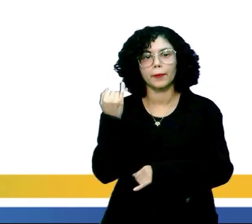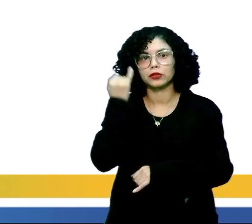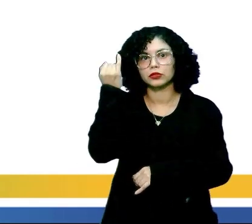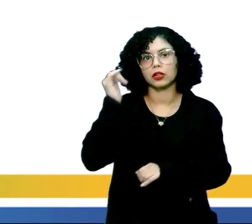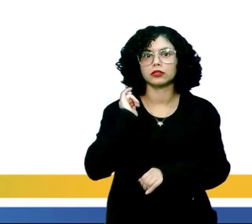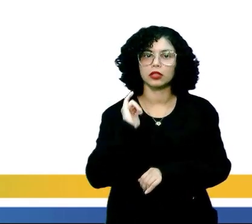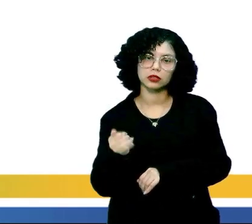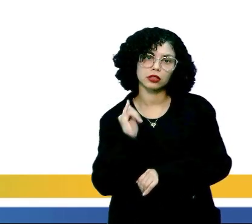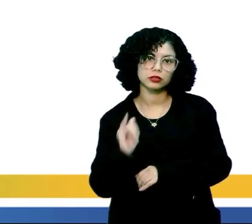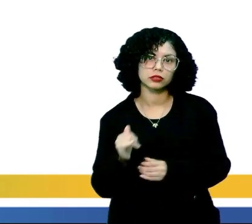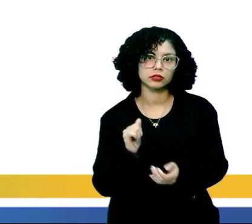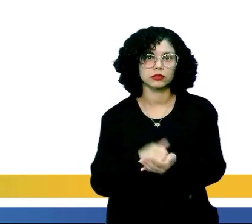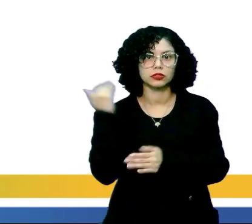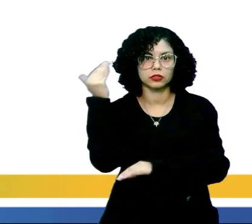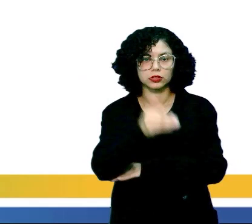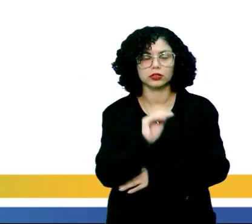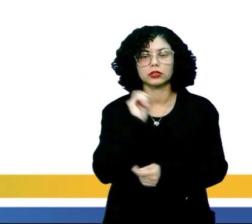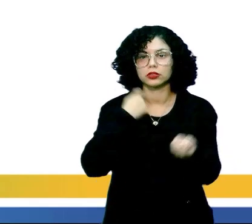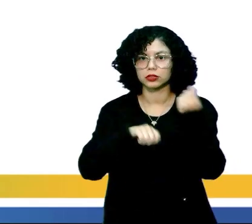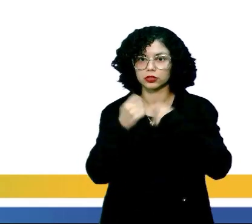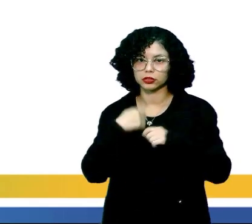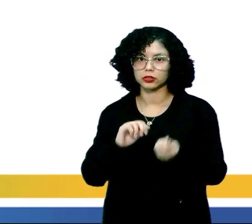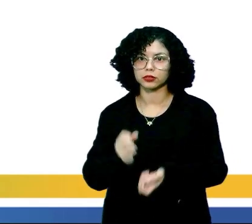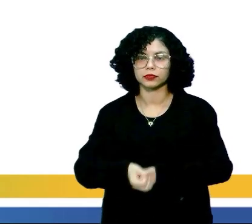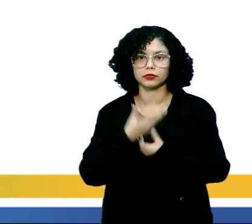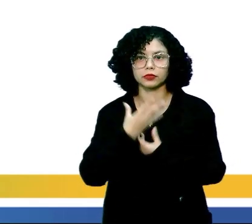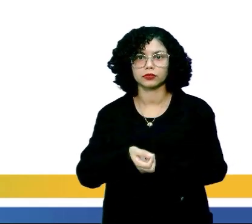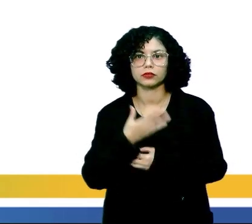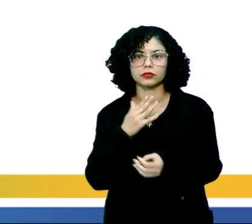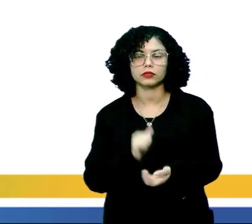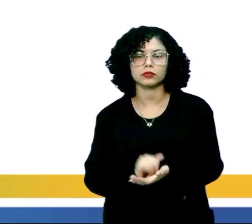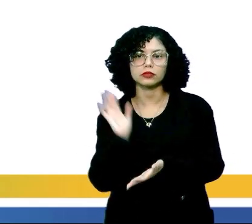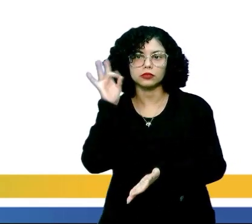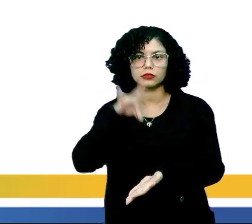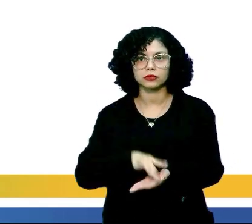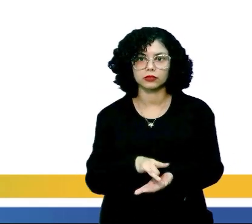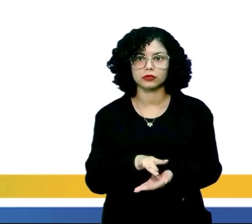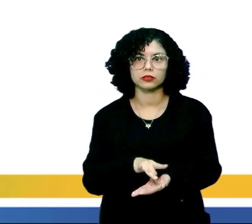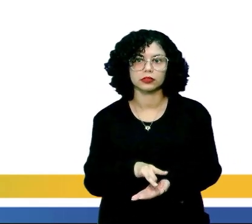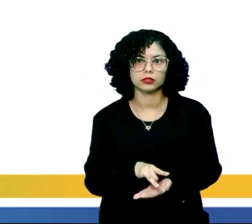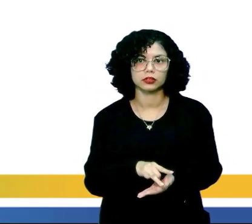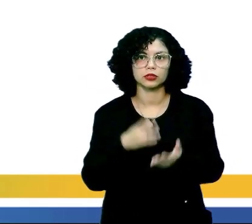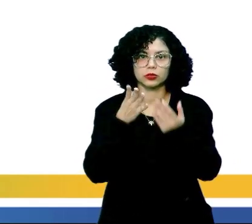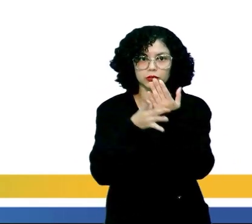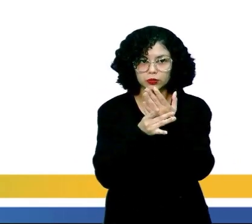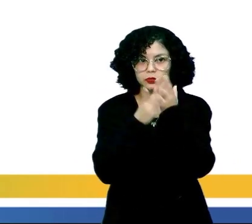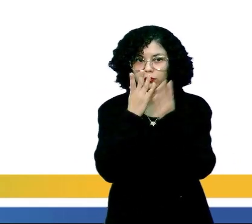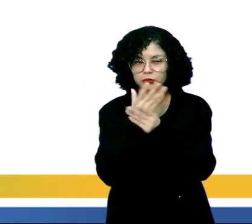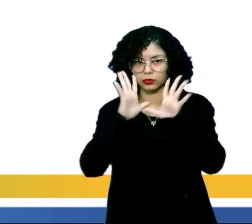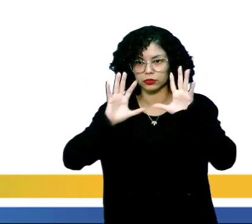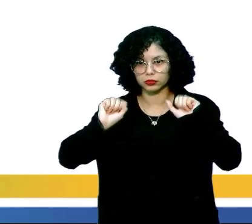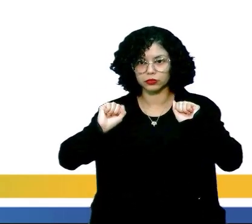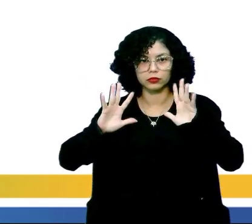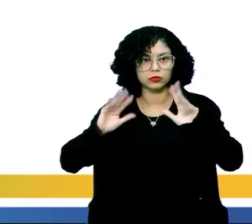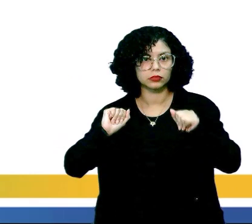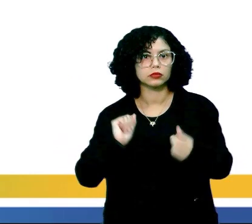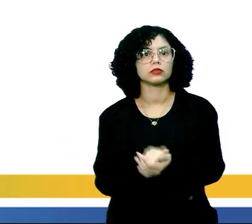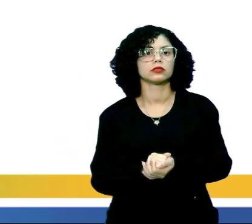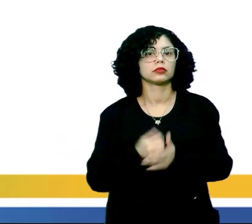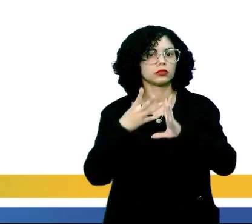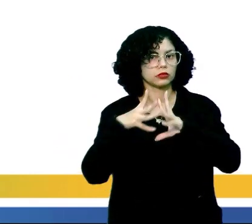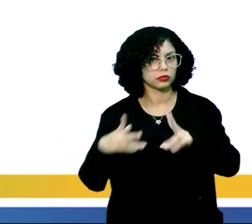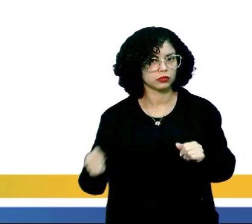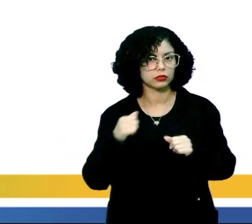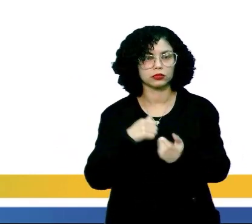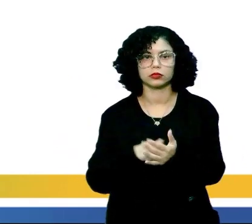no essencial, narrativa direta e econômica. É o poeta do real, do palpável, que se